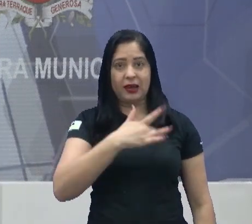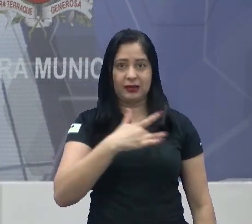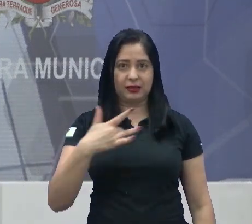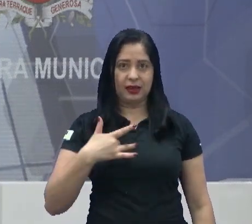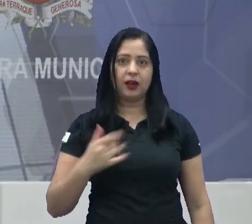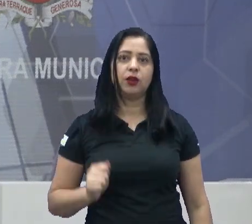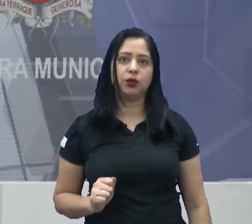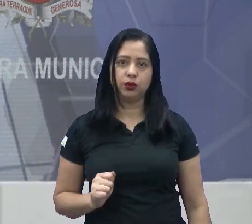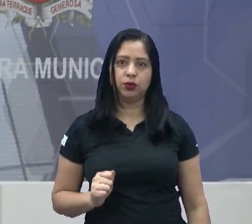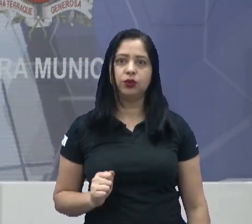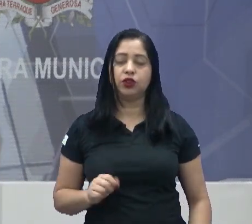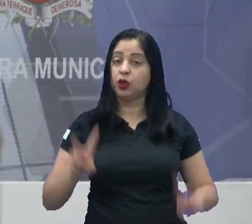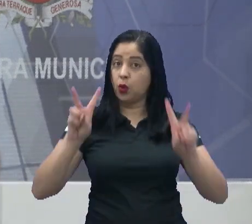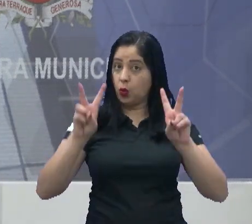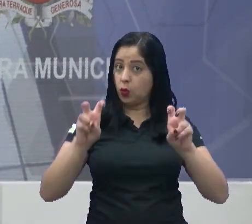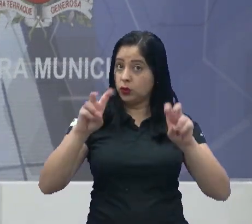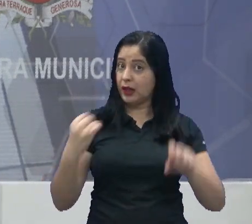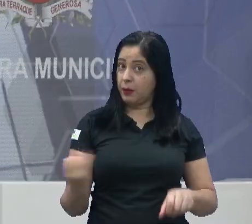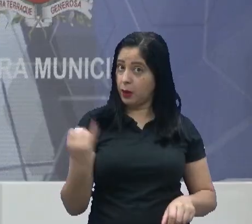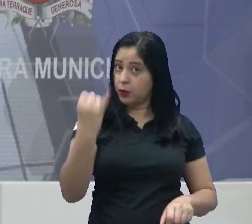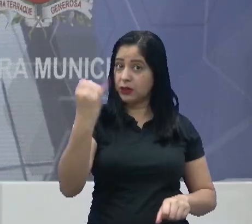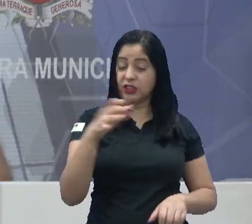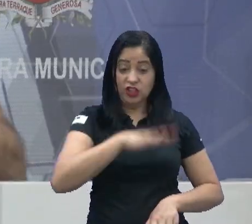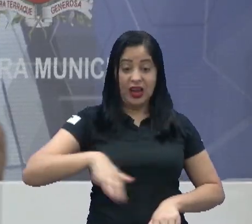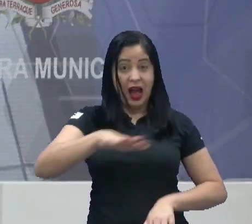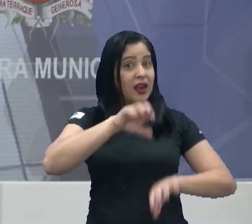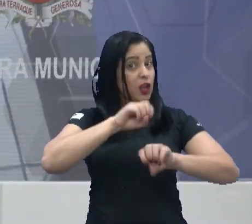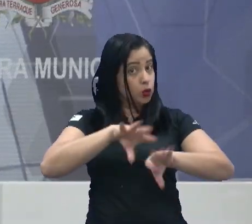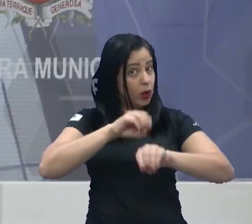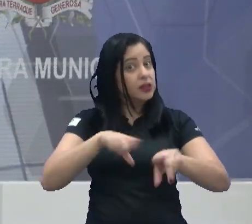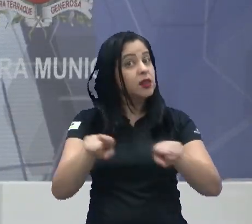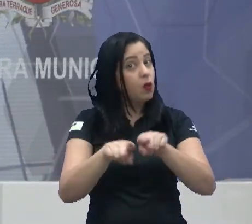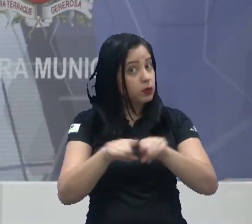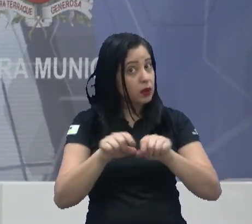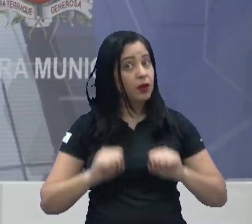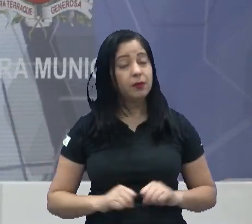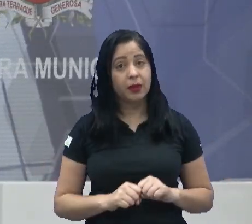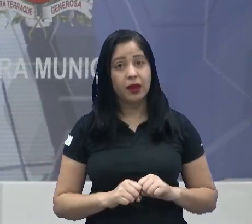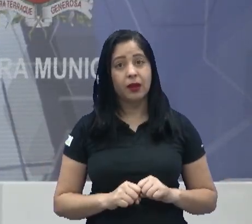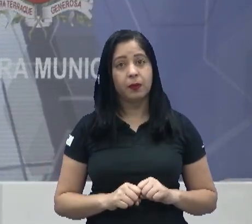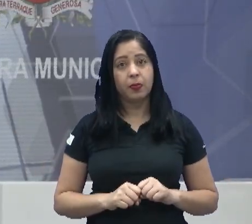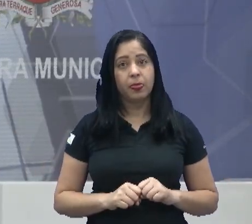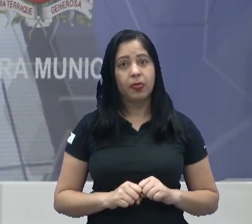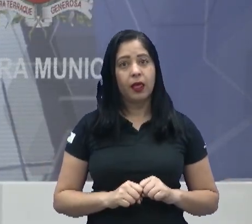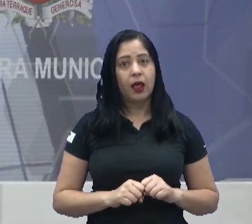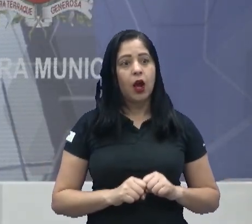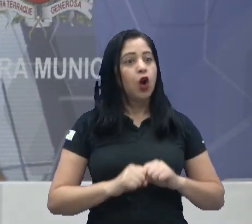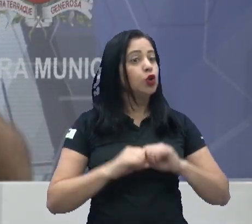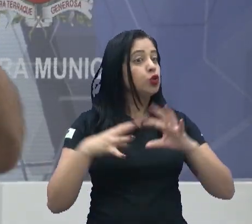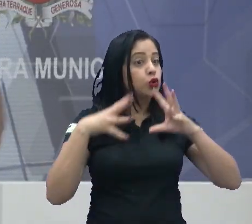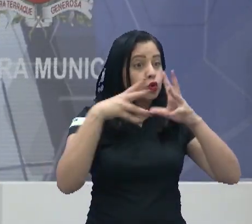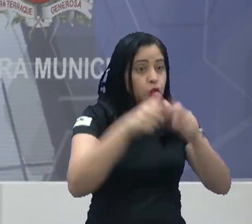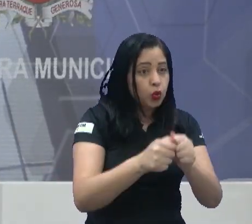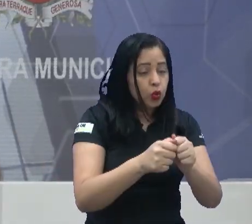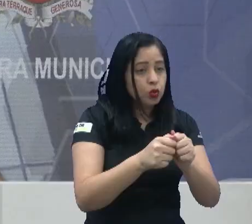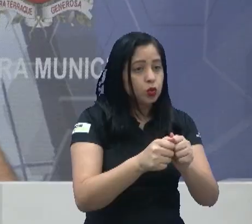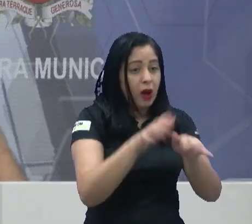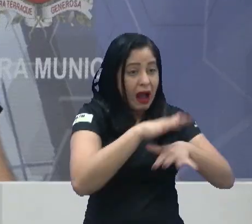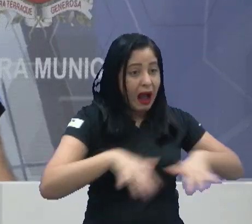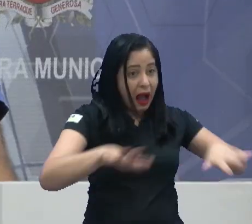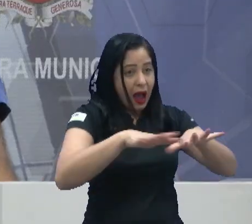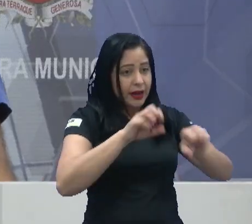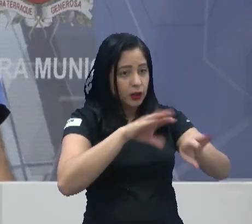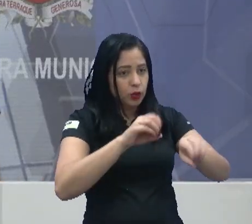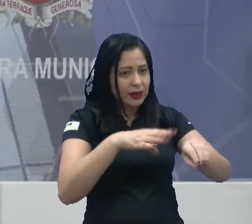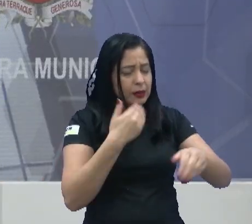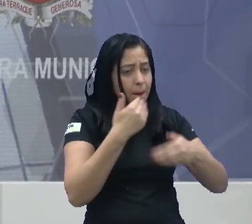é uma pauta importante, na área da educação. Nós vamos estar encaminhando os nossos pedidos e buscando as soluções desse